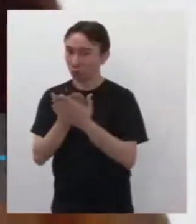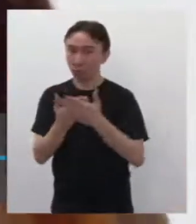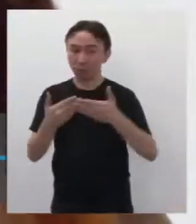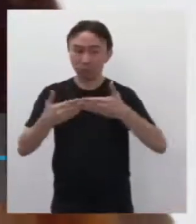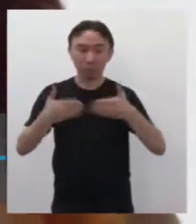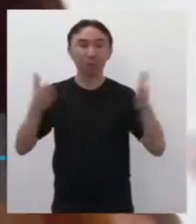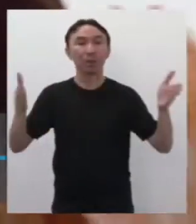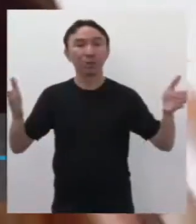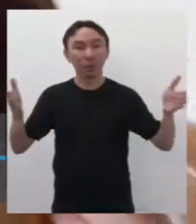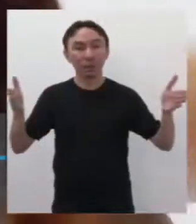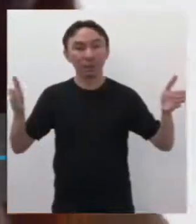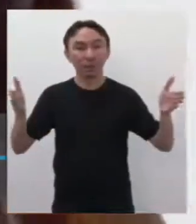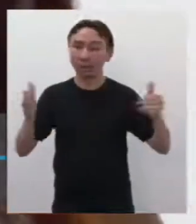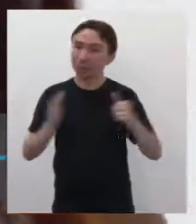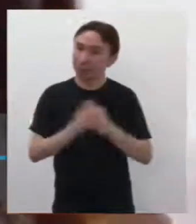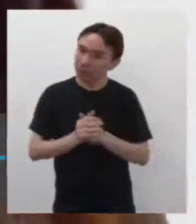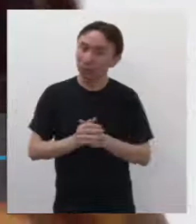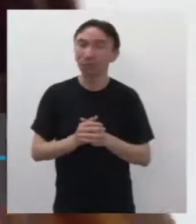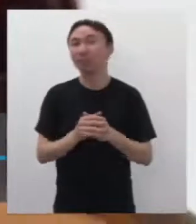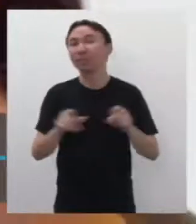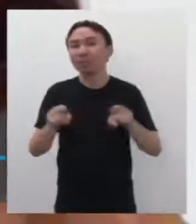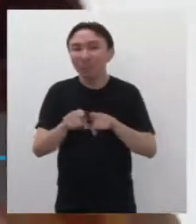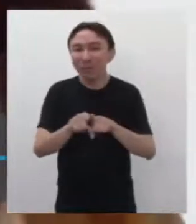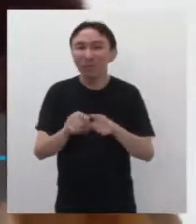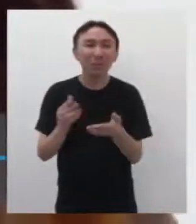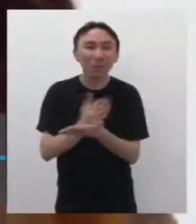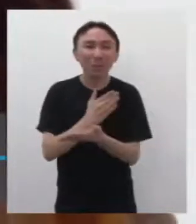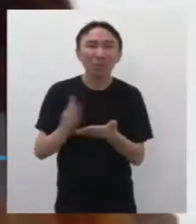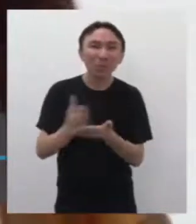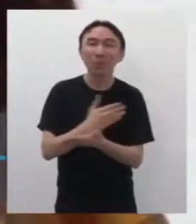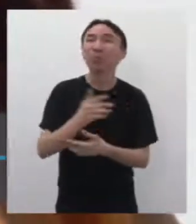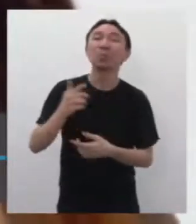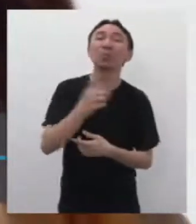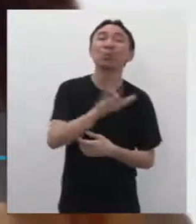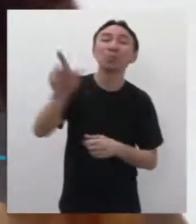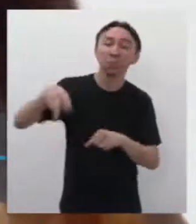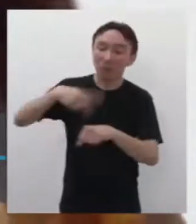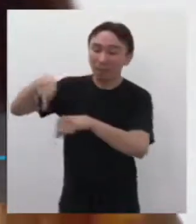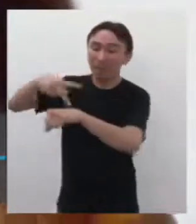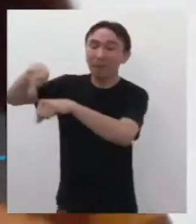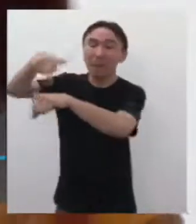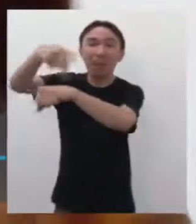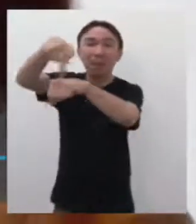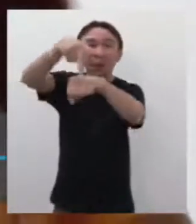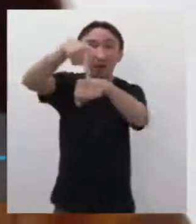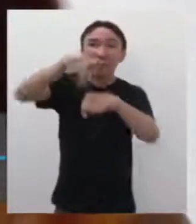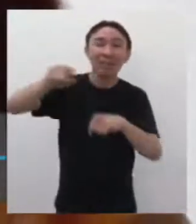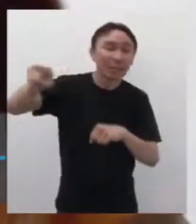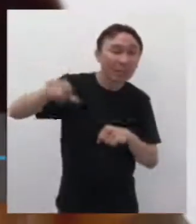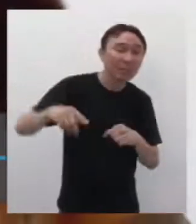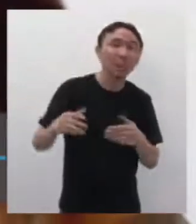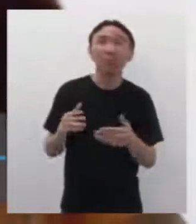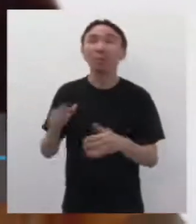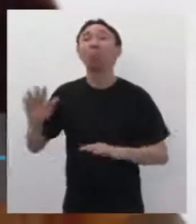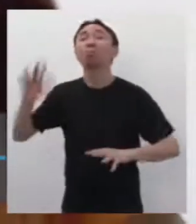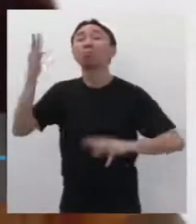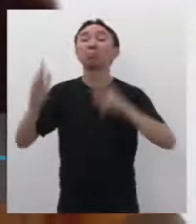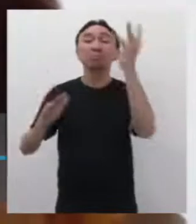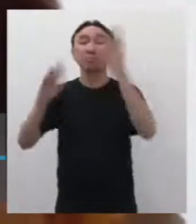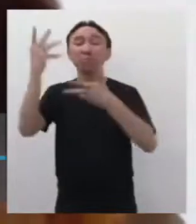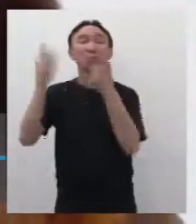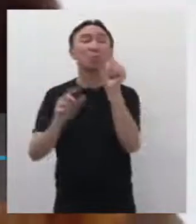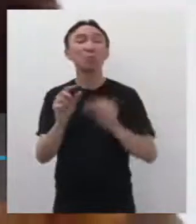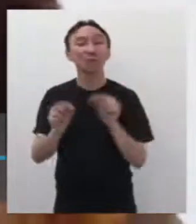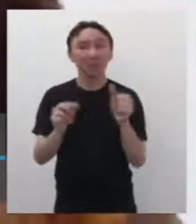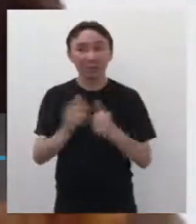está vendo, né, em outros países, a gente tem uma janela para o futuro. A gente consegue hoje ver o que está acontecendo em outros países,